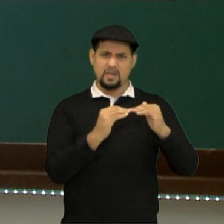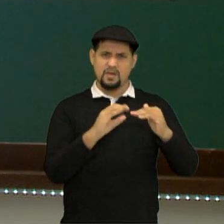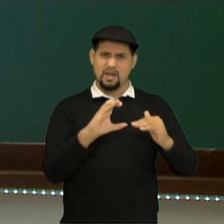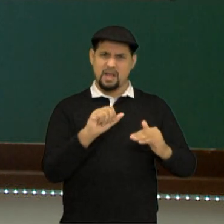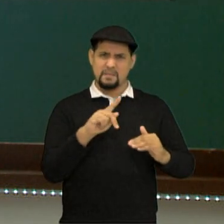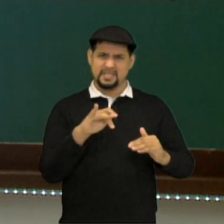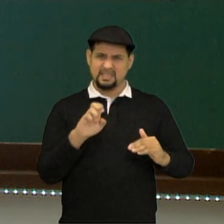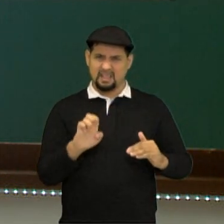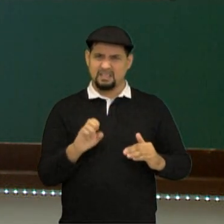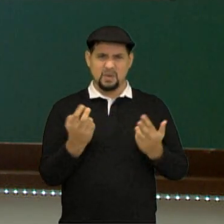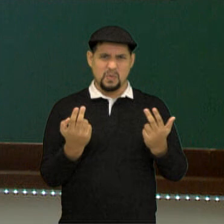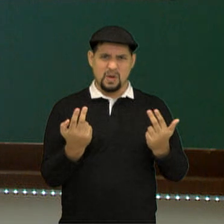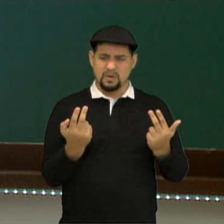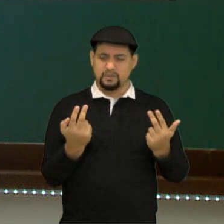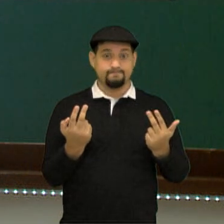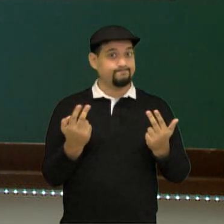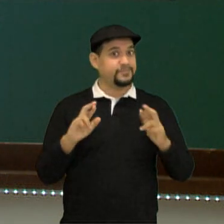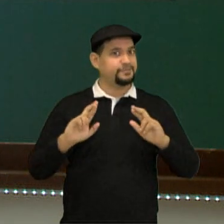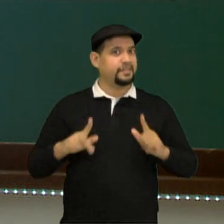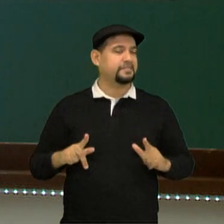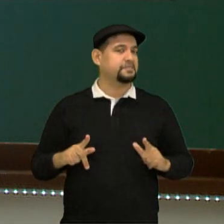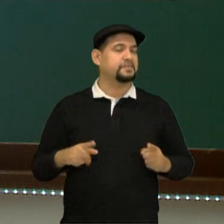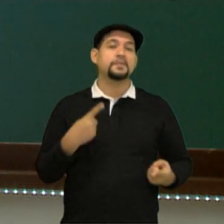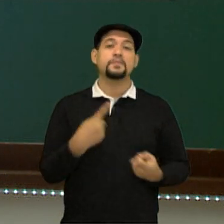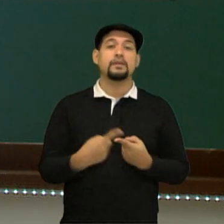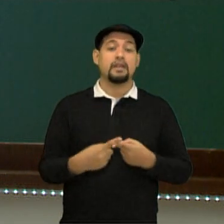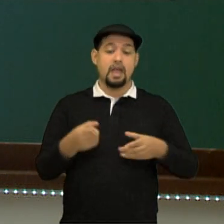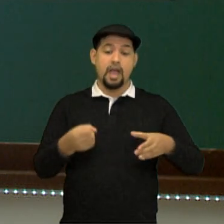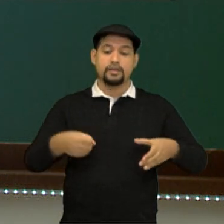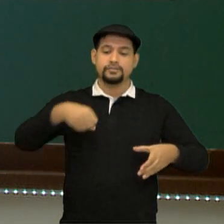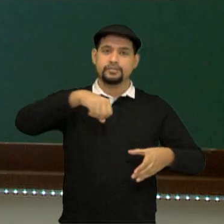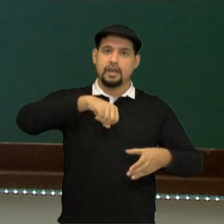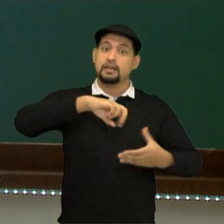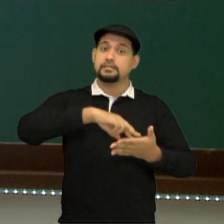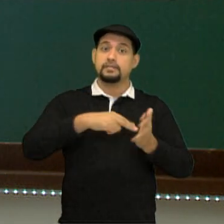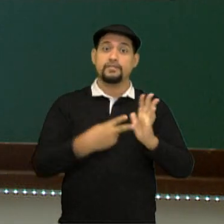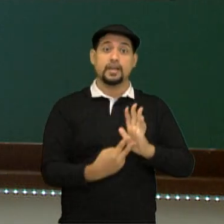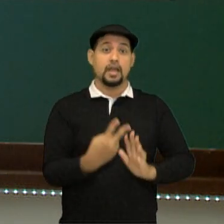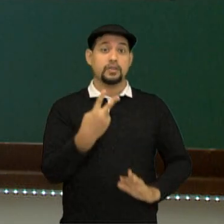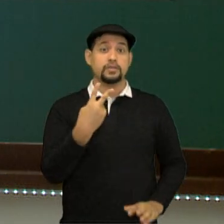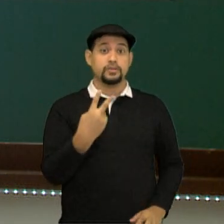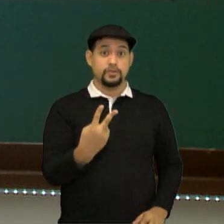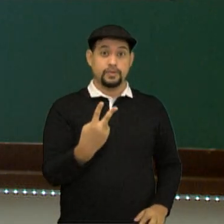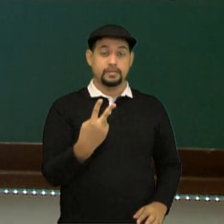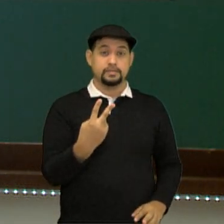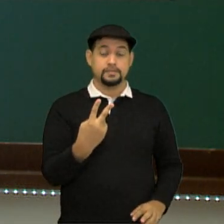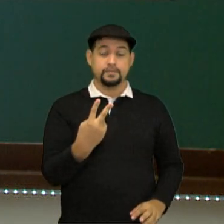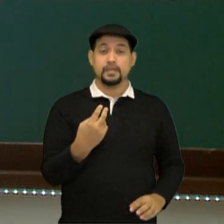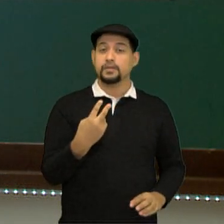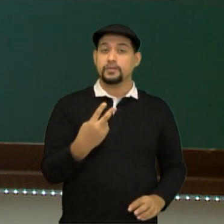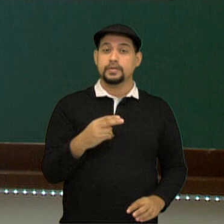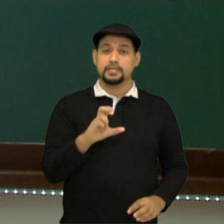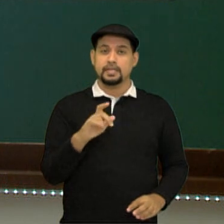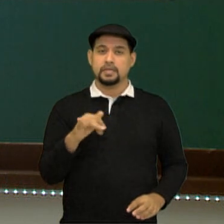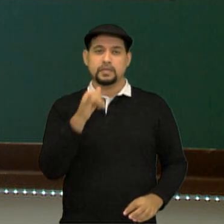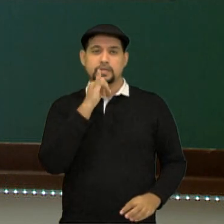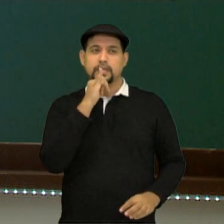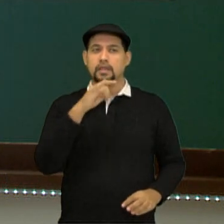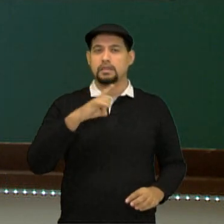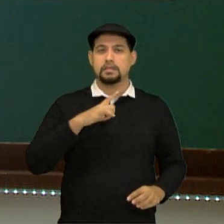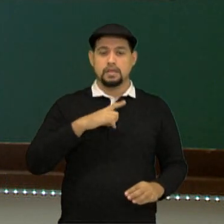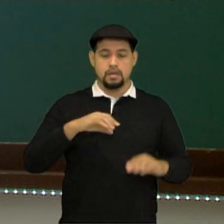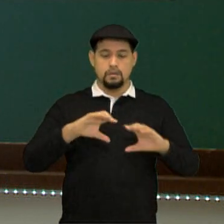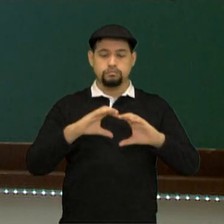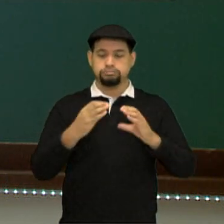capacidade? Não, né, gente? Porque, na verdade, a jarra vai ser dois cilindros, né? Um cilindro externo